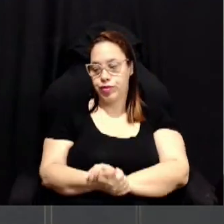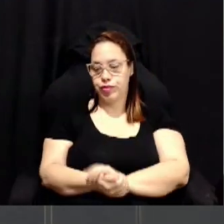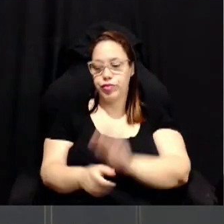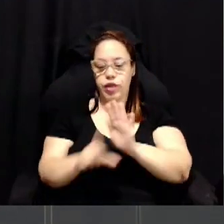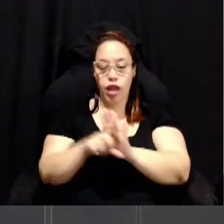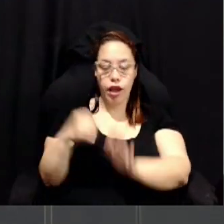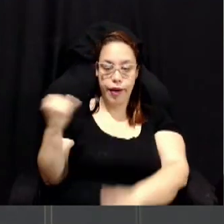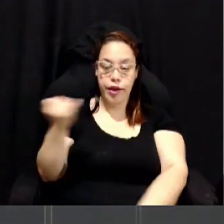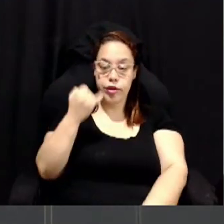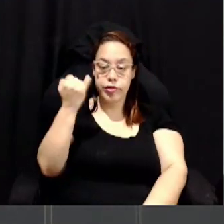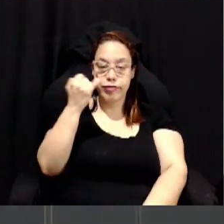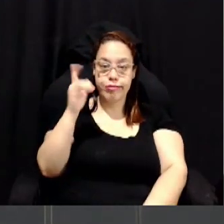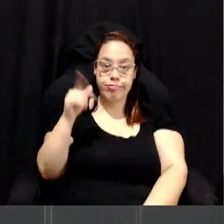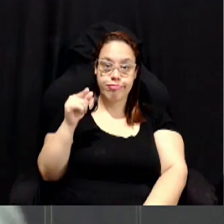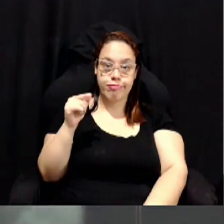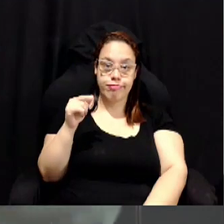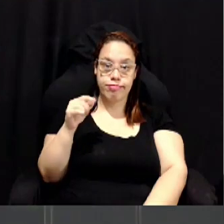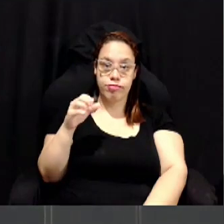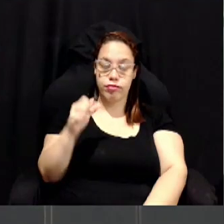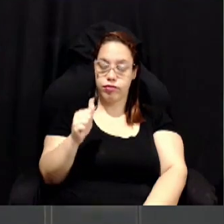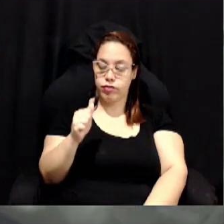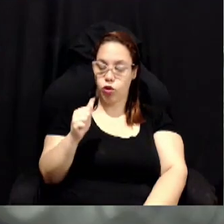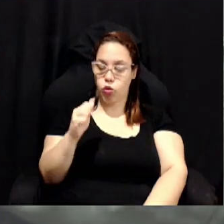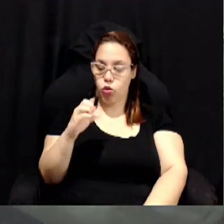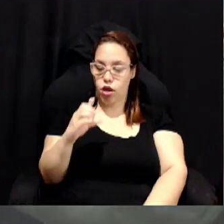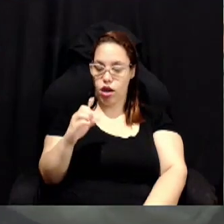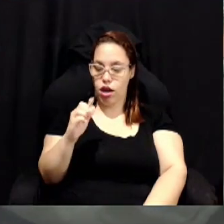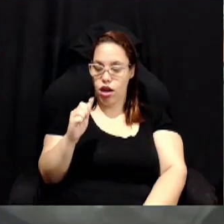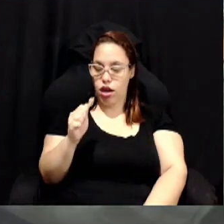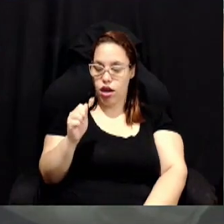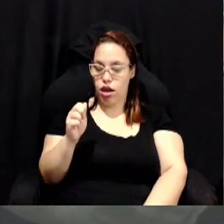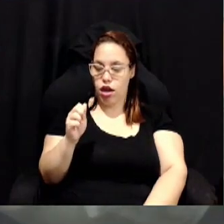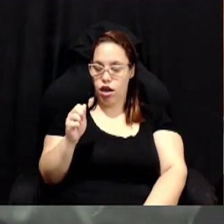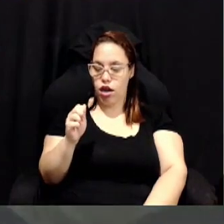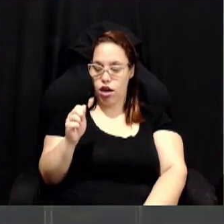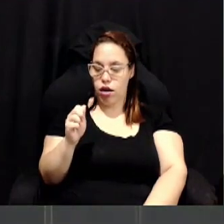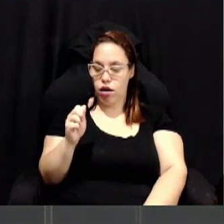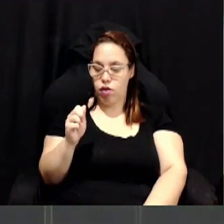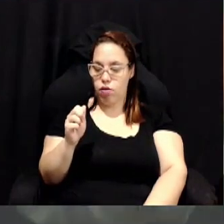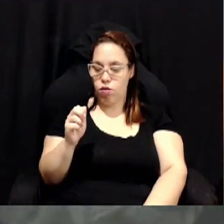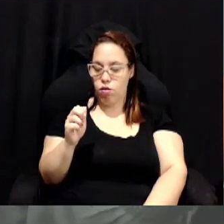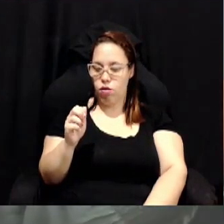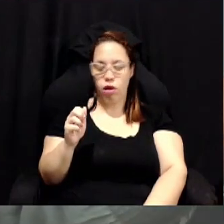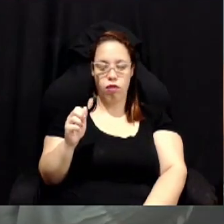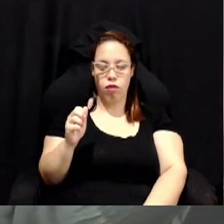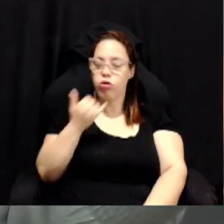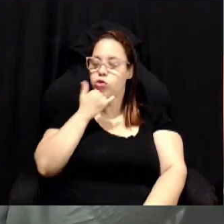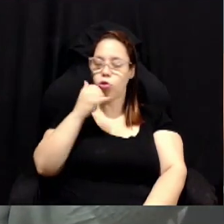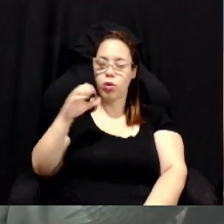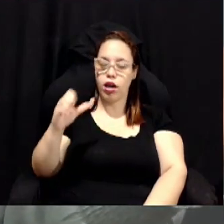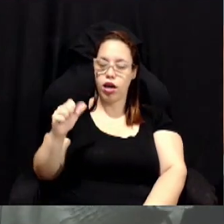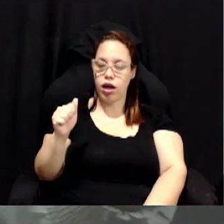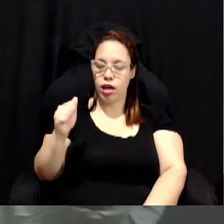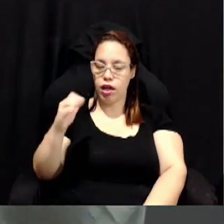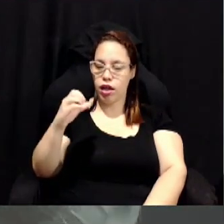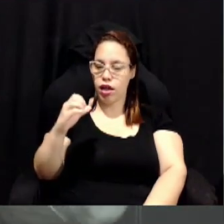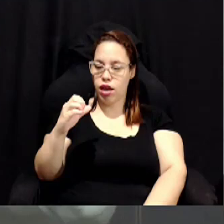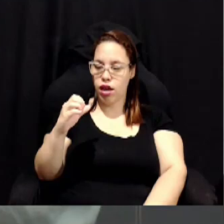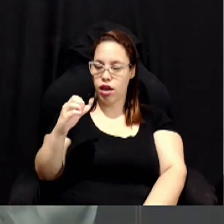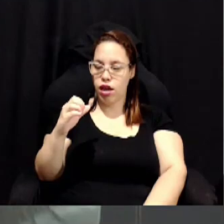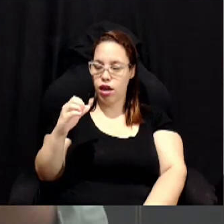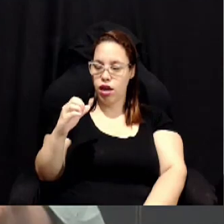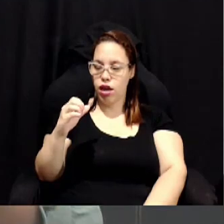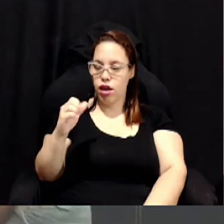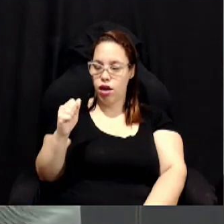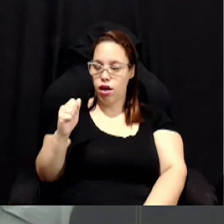o arcabouço de legislação que a gente já tem desde a Constituição Federal, se você pensar que já fala da pessoa com deficiência ali, né? E